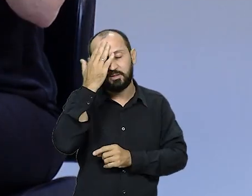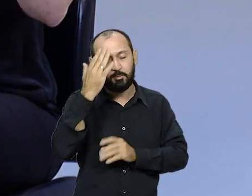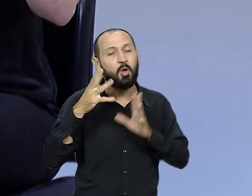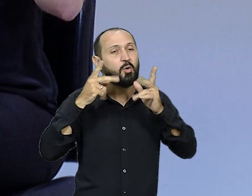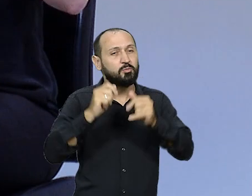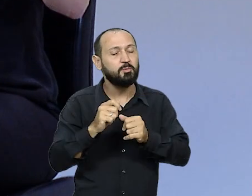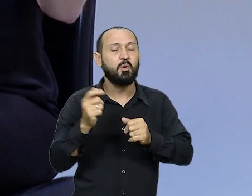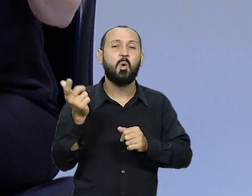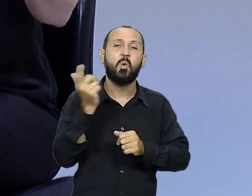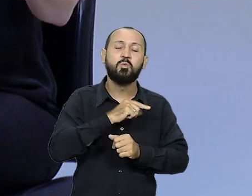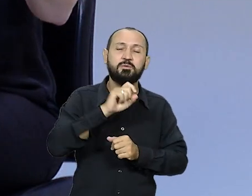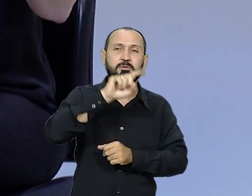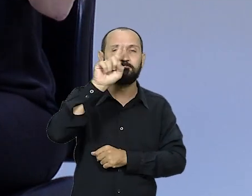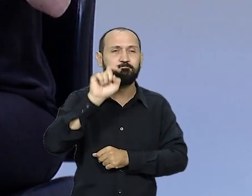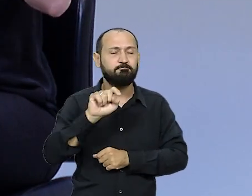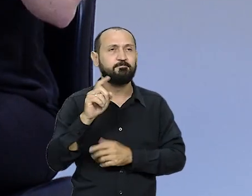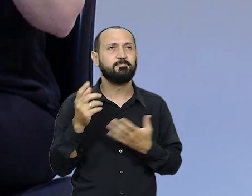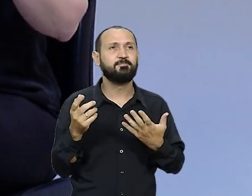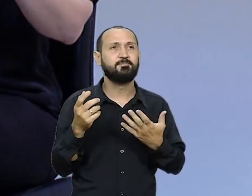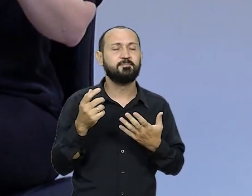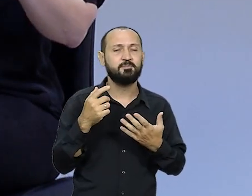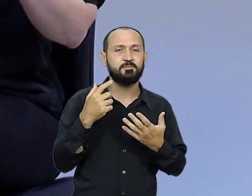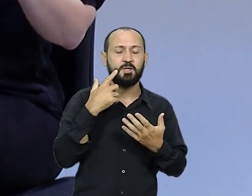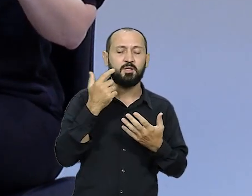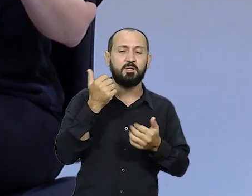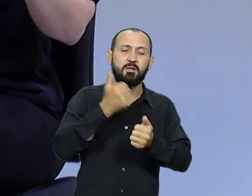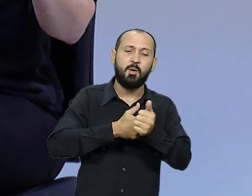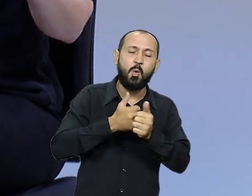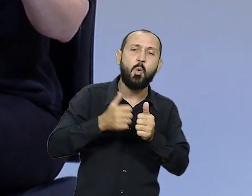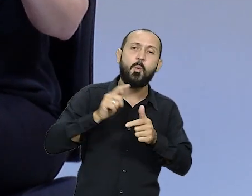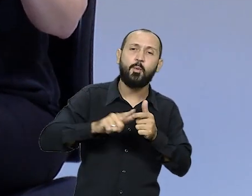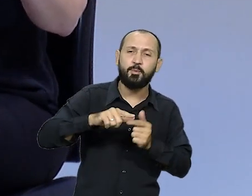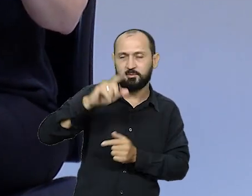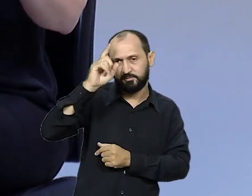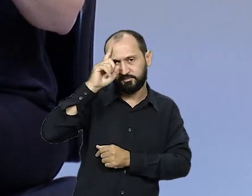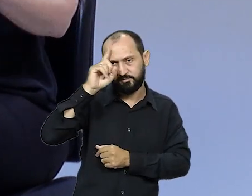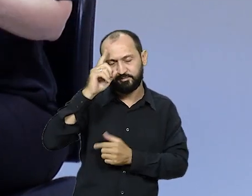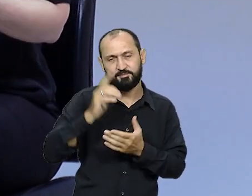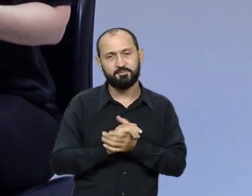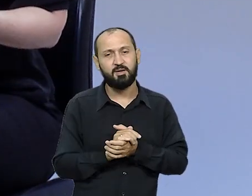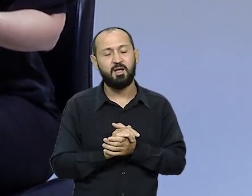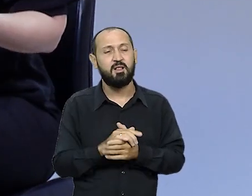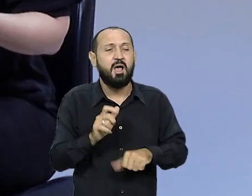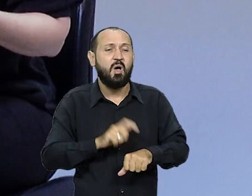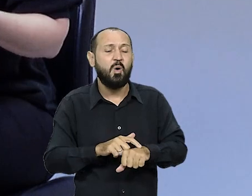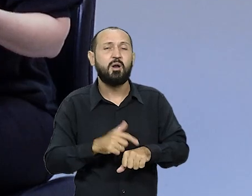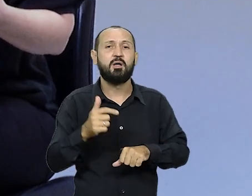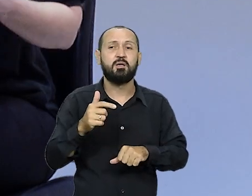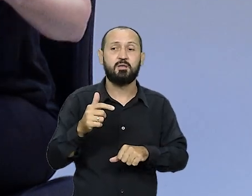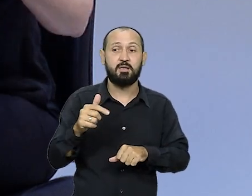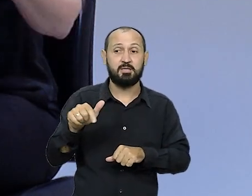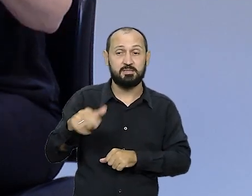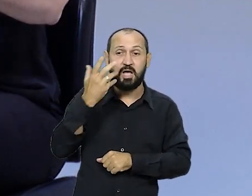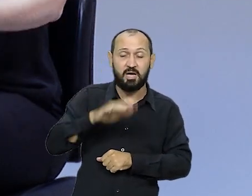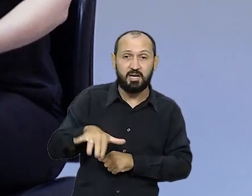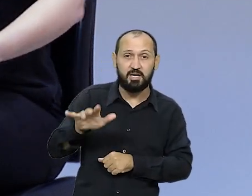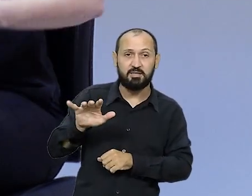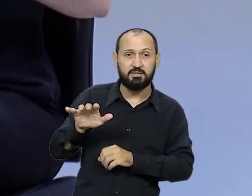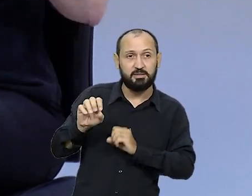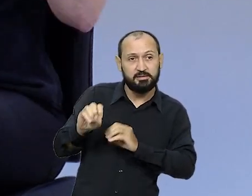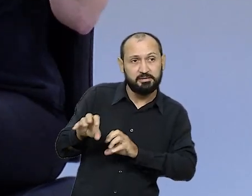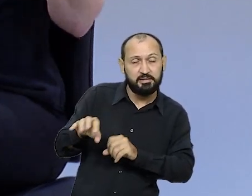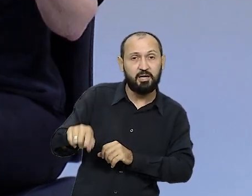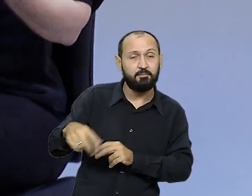para você conseguir questionar e solucionar problemas cotidianos. Então, quando você trabalha essa criança, ela já